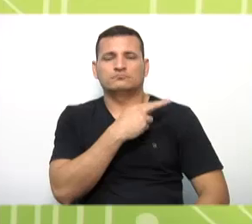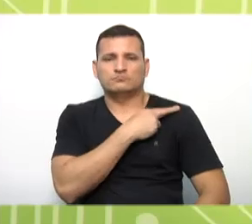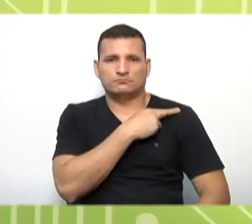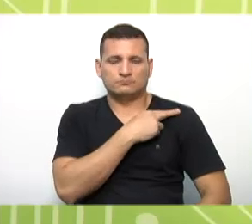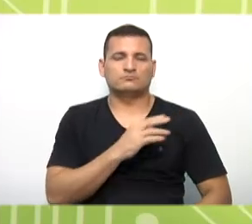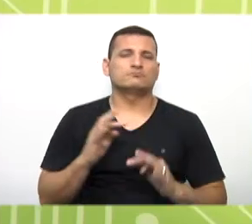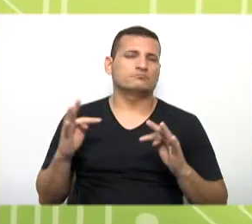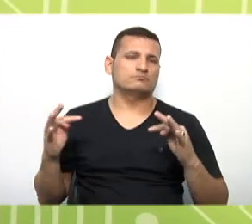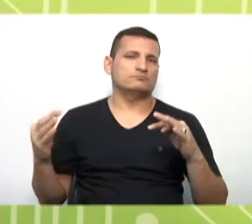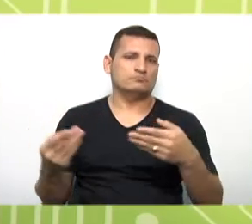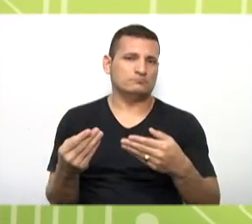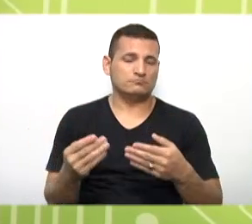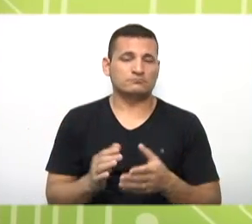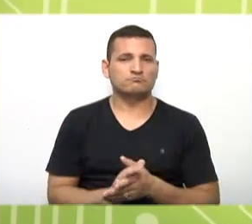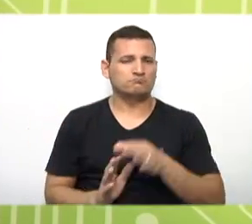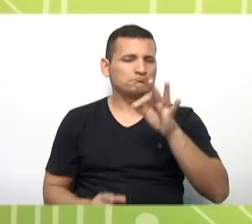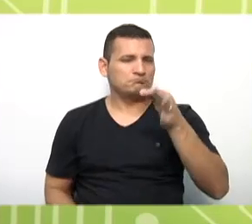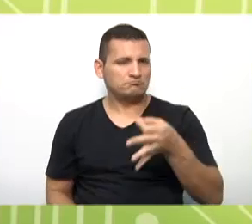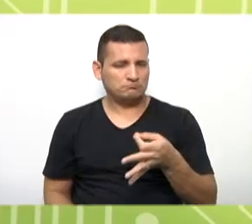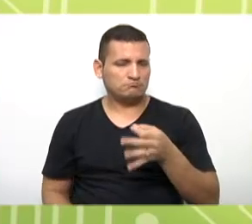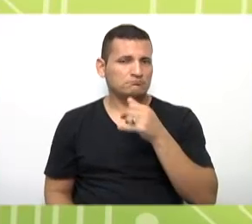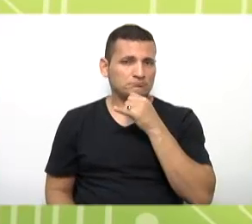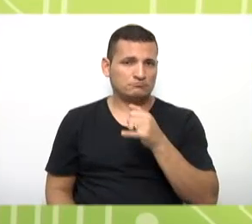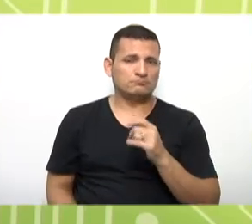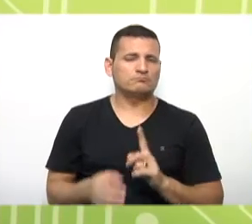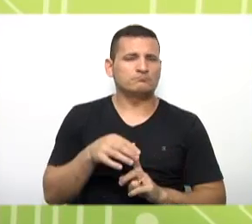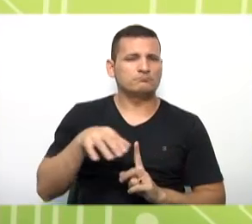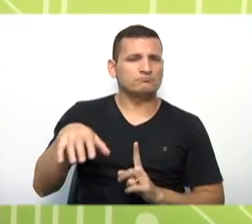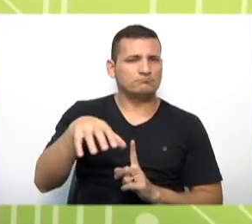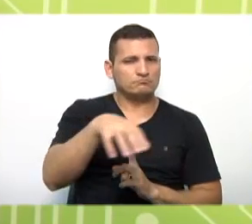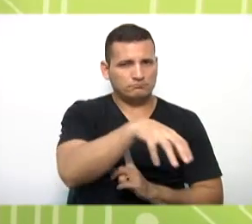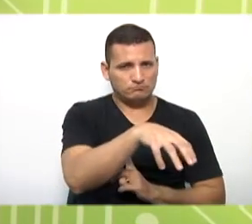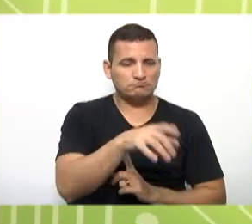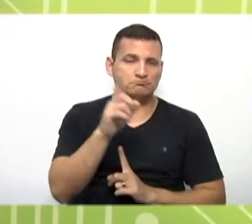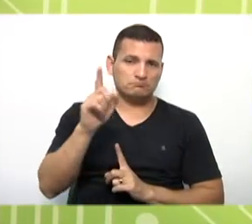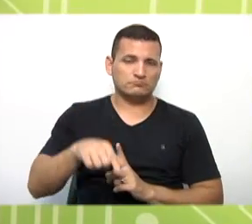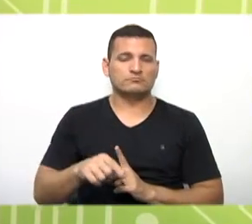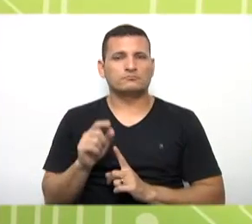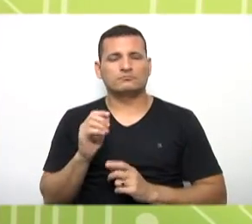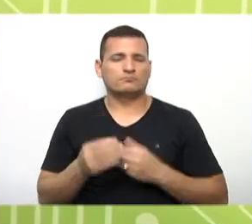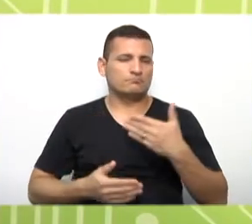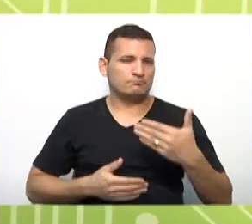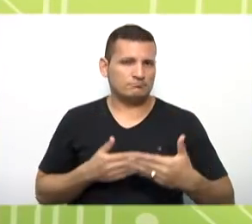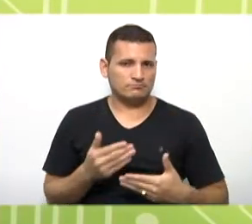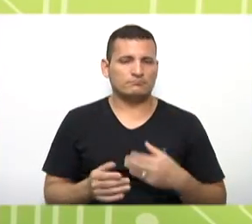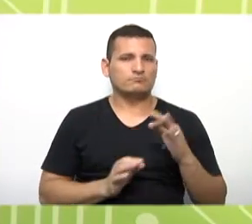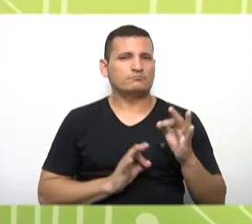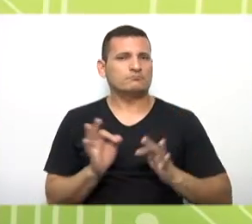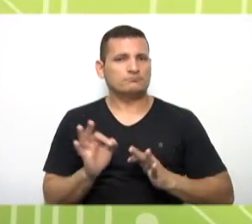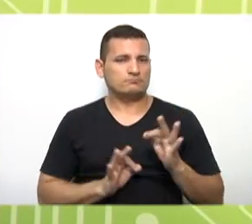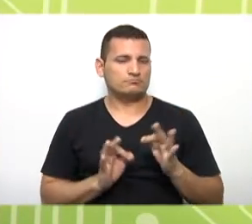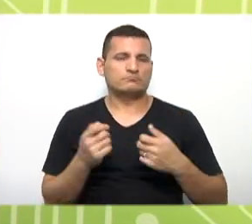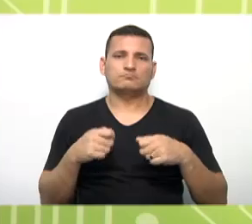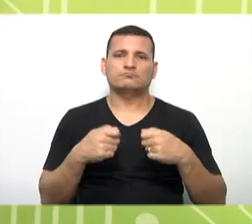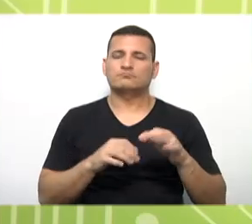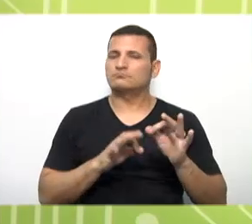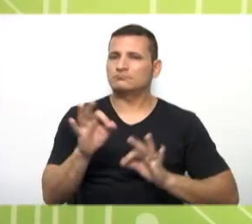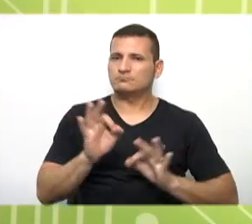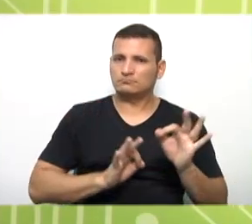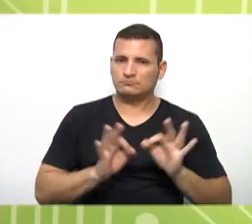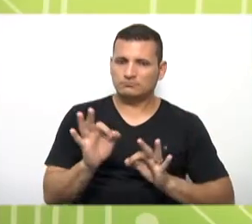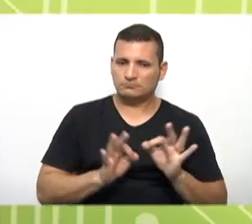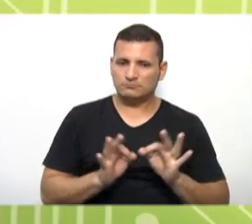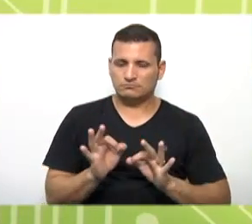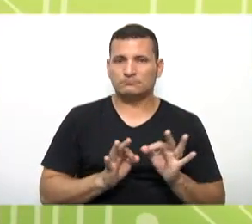Exatamente. Quando a gente está descentralizando, é isso, conforme a resposta aí, é um processo planejado, deve ser planejado.